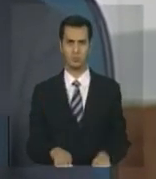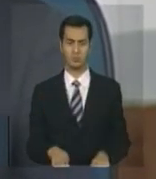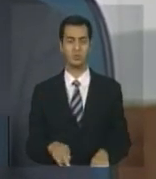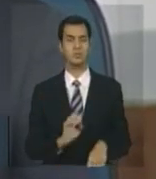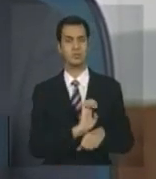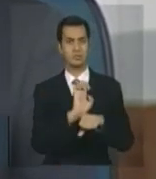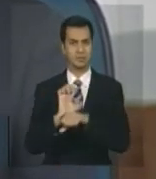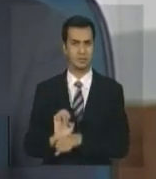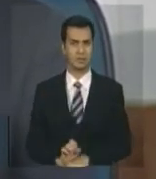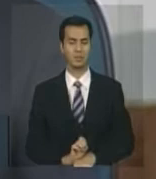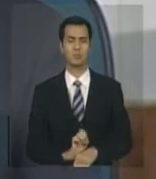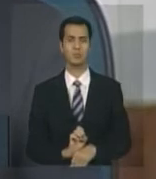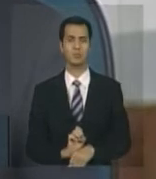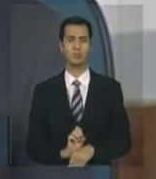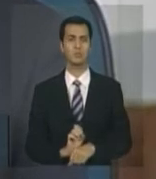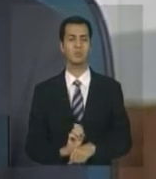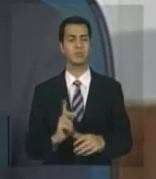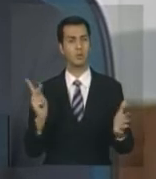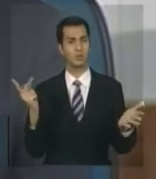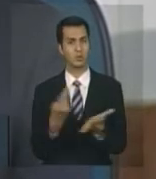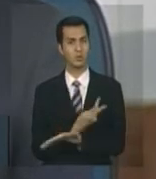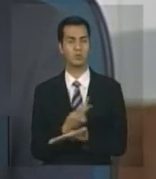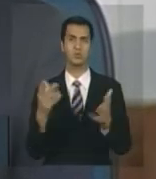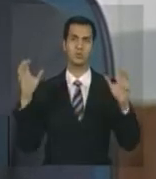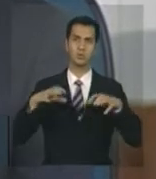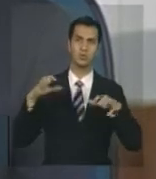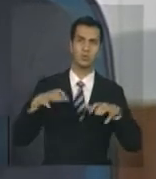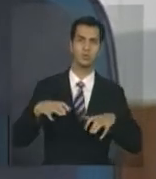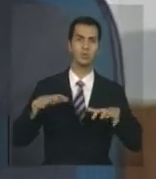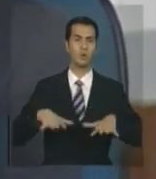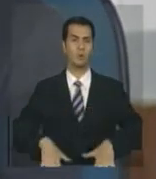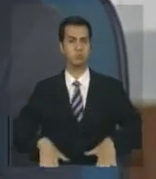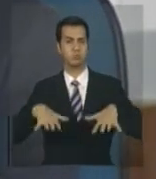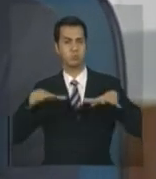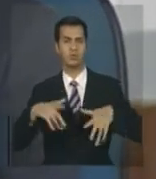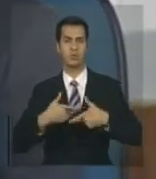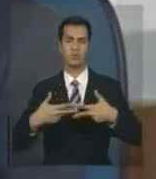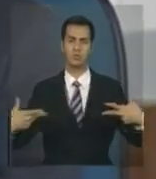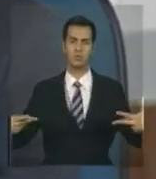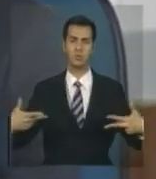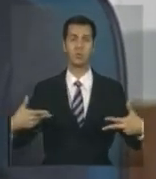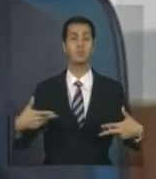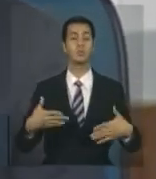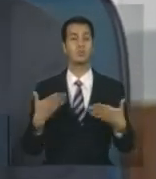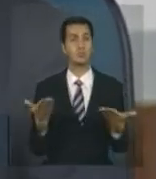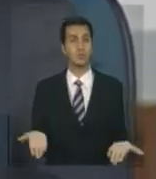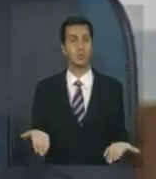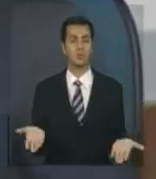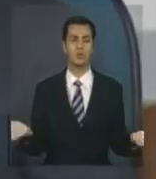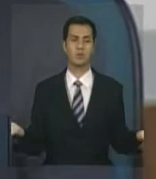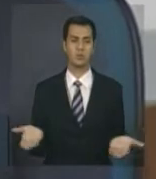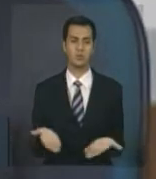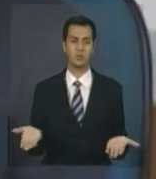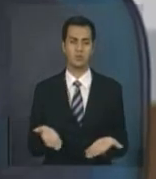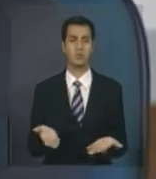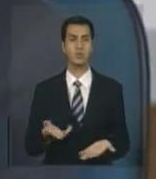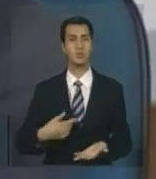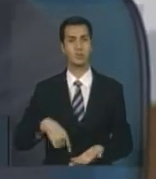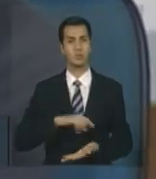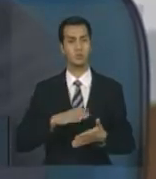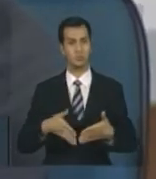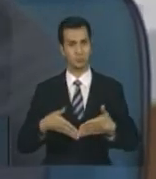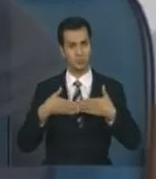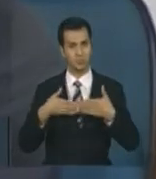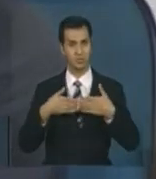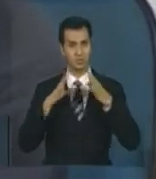os estados atingidos por desastres naturais. Então, aqui, nós gostaríamos de merecer maior atenção